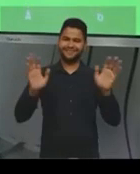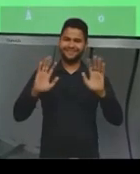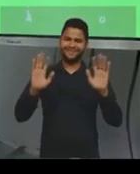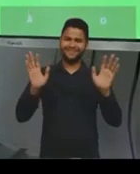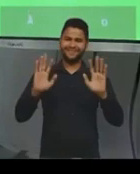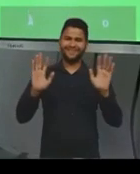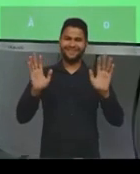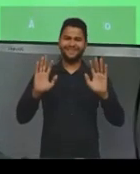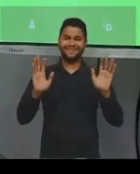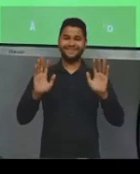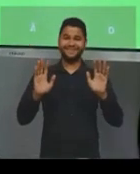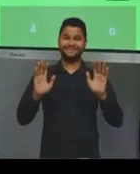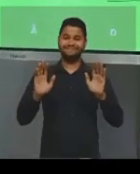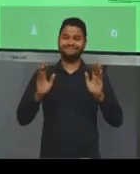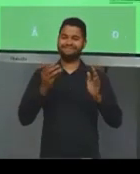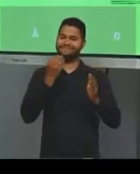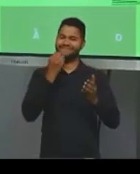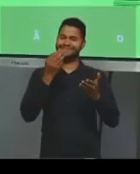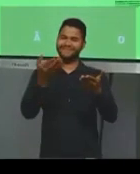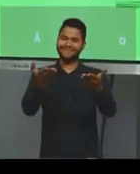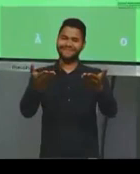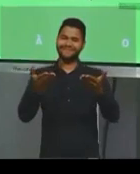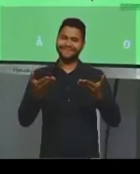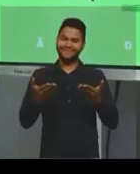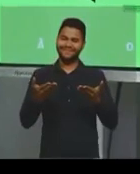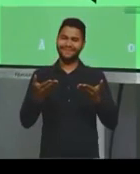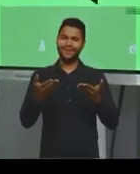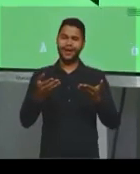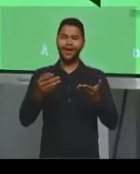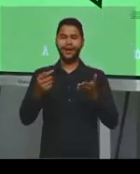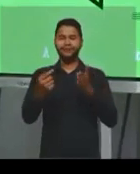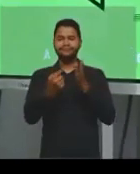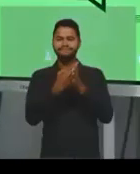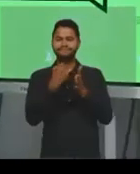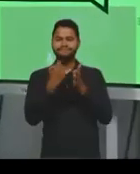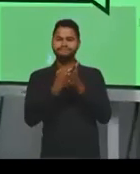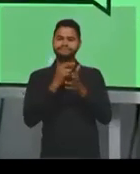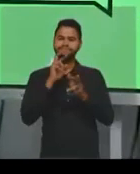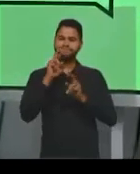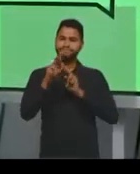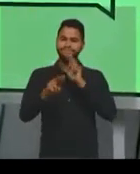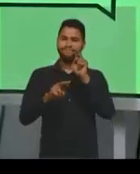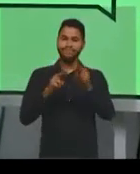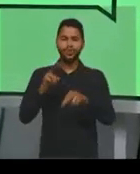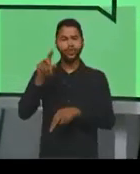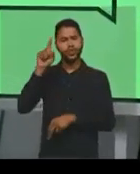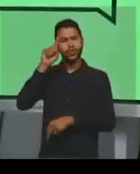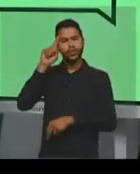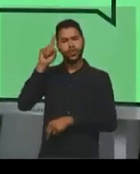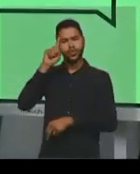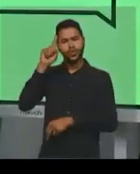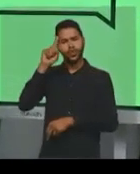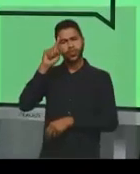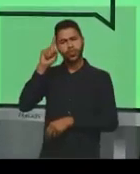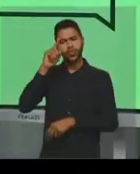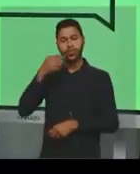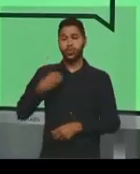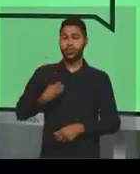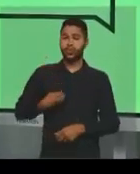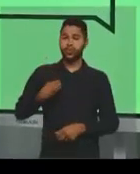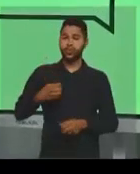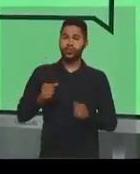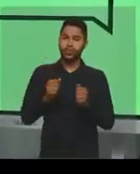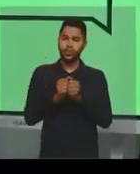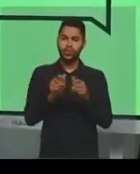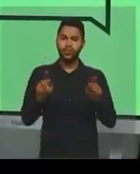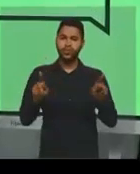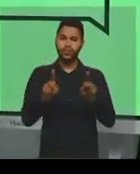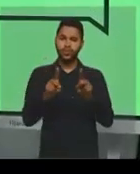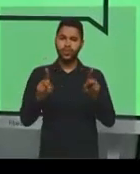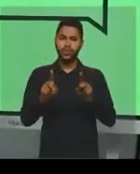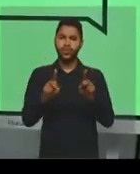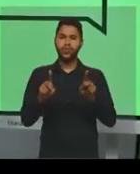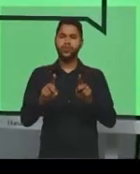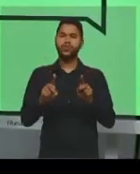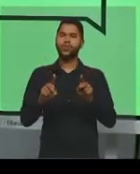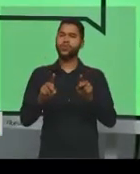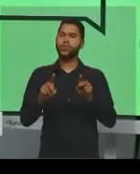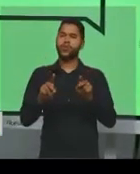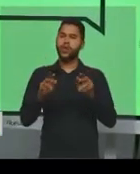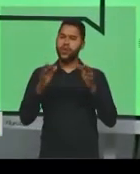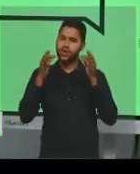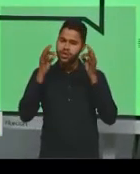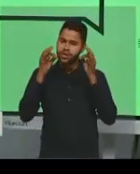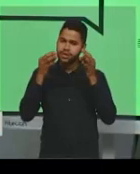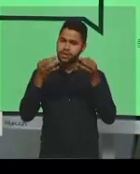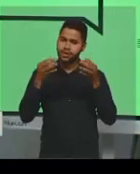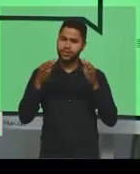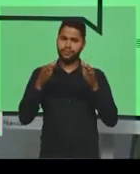Olá, estudante! Seja bem-vindo ao Tira Dúvidas, nosso encontro diário e ao vivo com os professores do programa Se